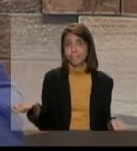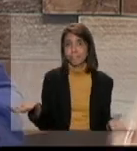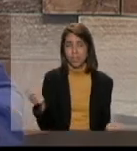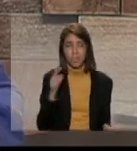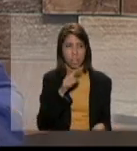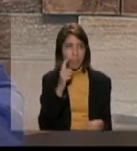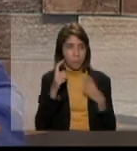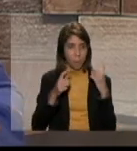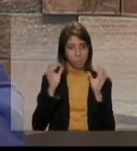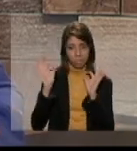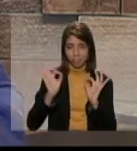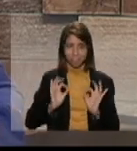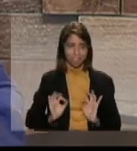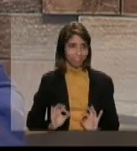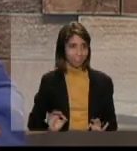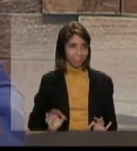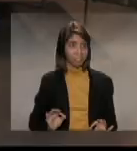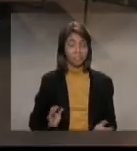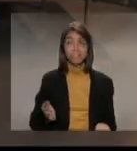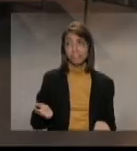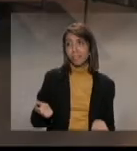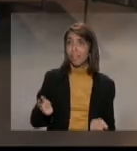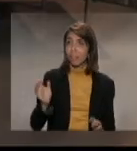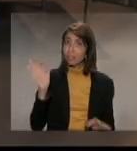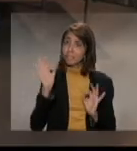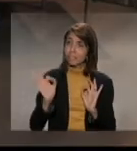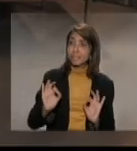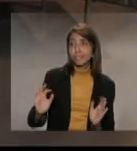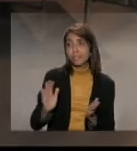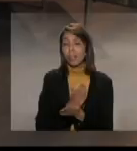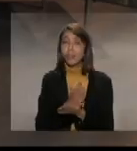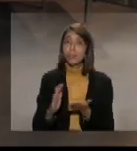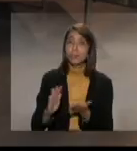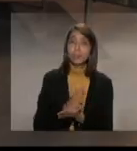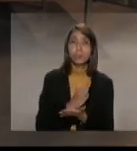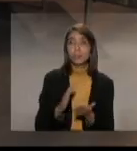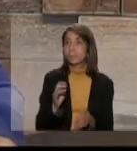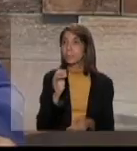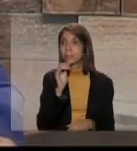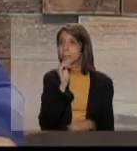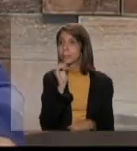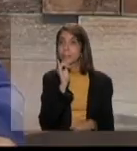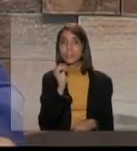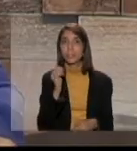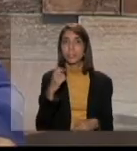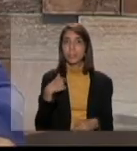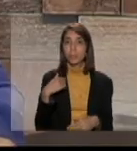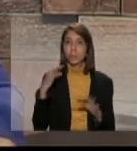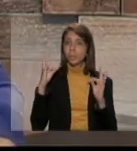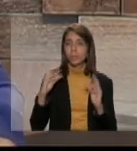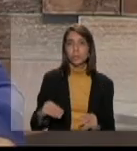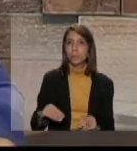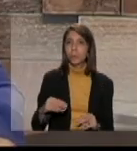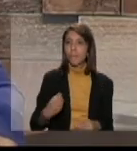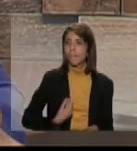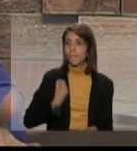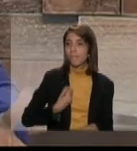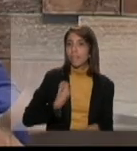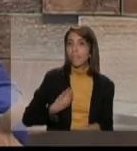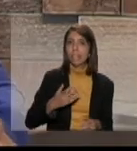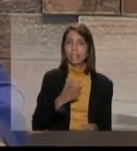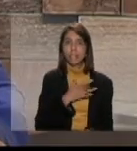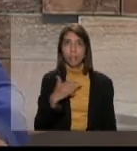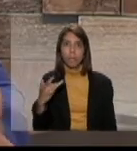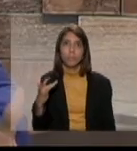dizer é você se preocupa muito com a verdade é muito legal deve subir 12 em alguns aspectos vaidosos assim com o meu